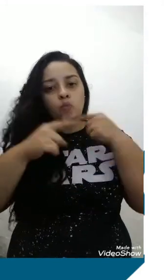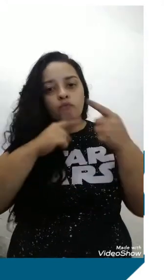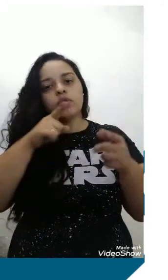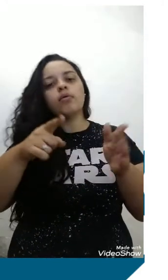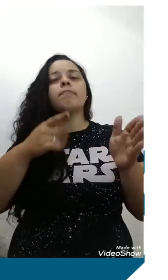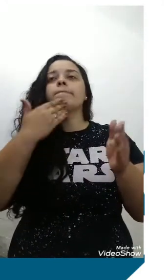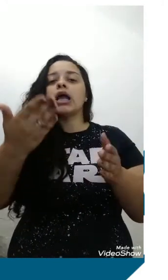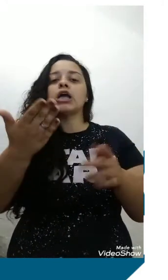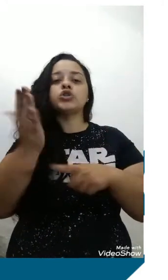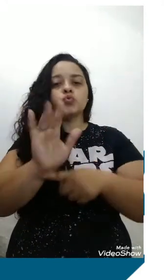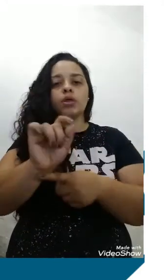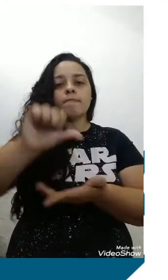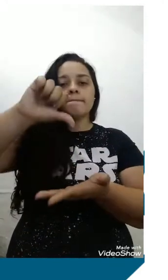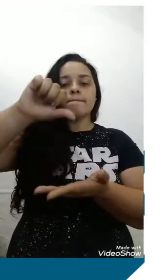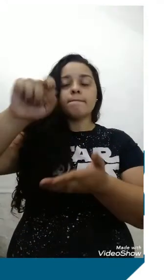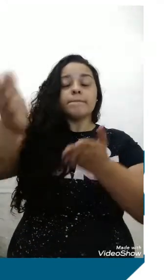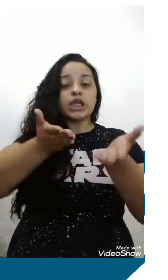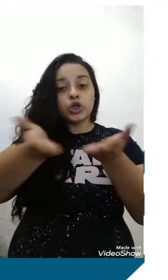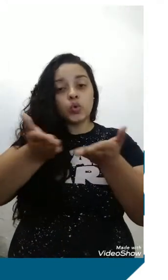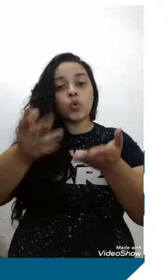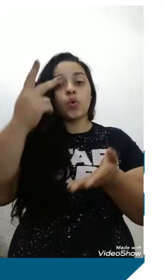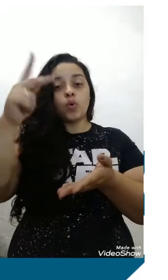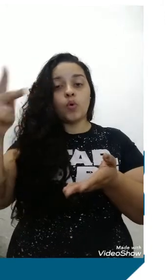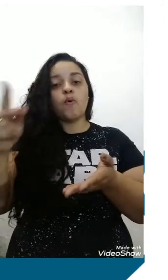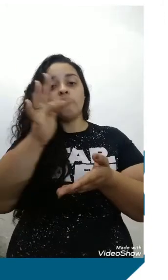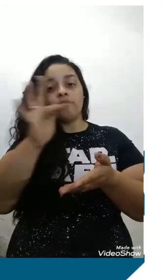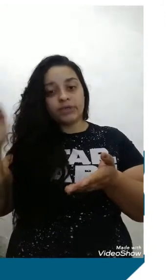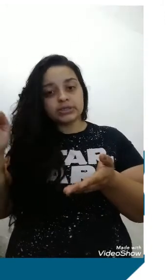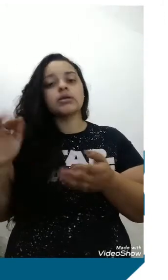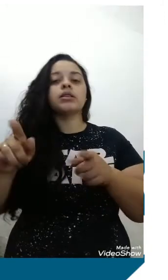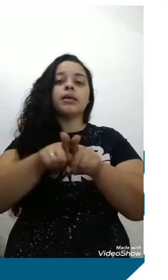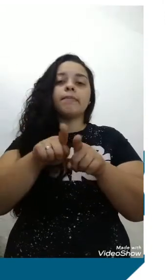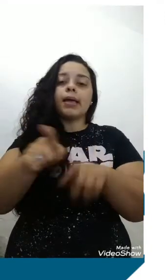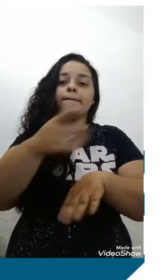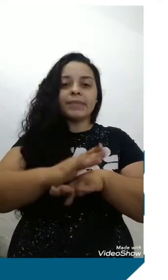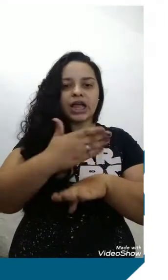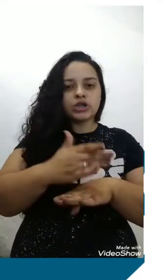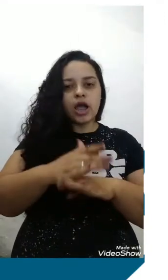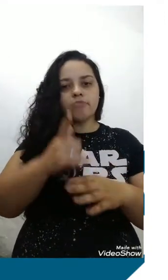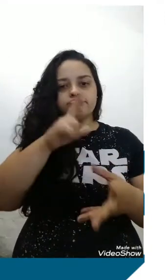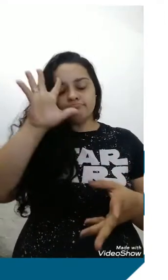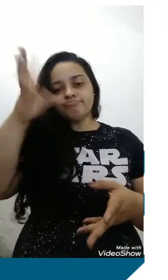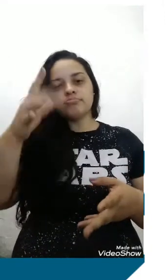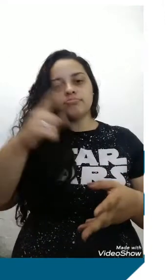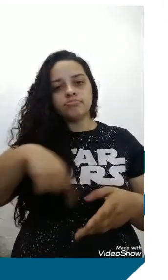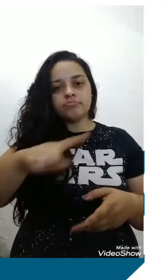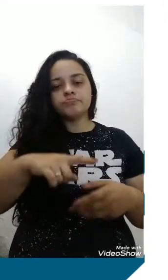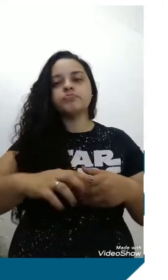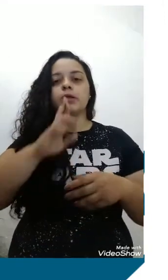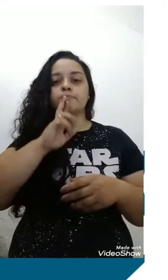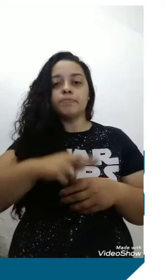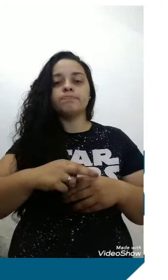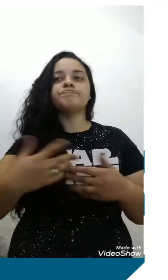Se vocês tiverem dúvidas, peçam ajuda aos seus mediadores de física para esclarecer e praticar as